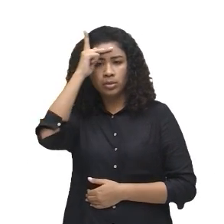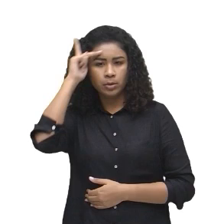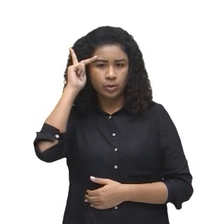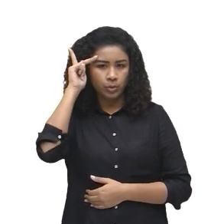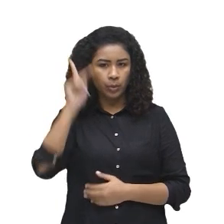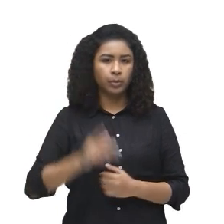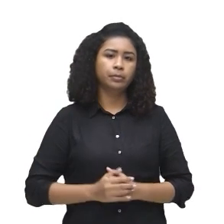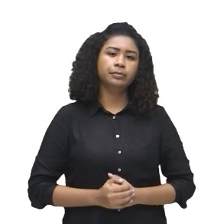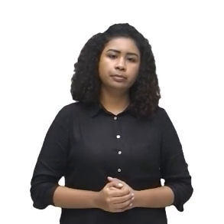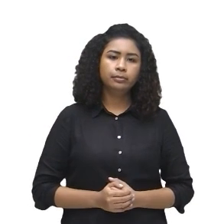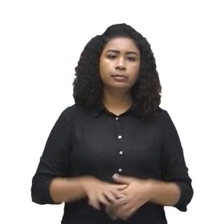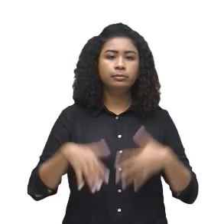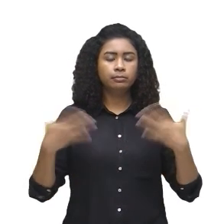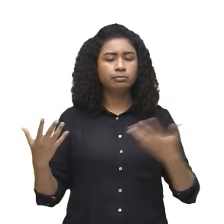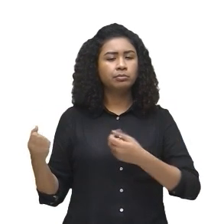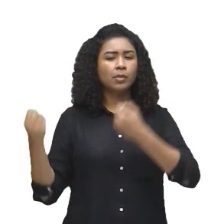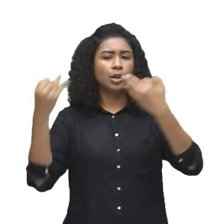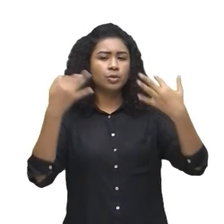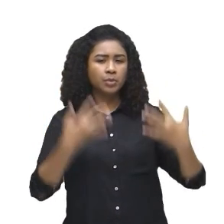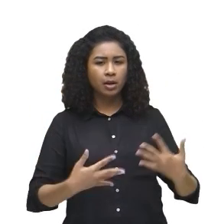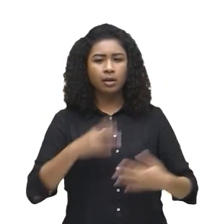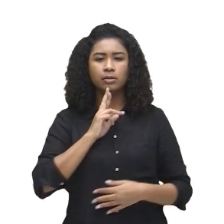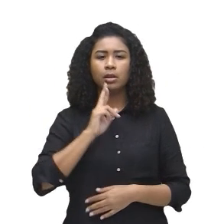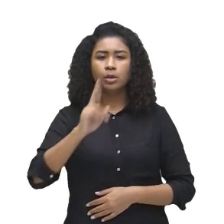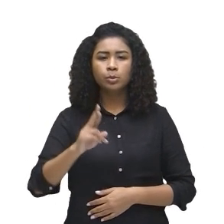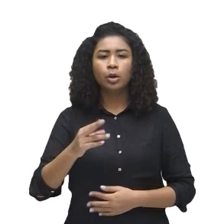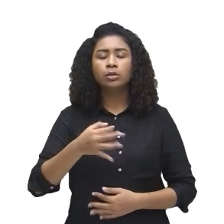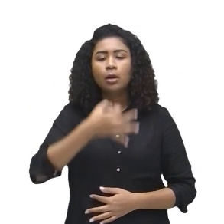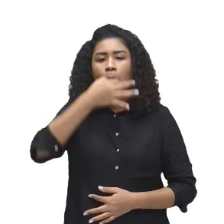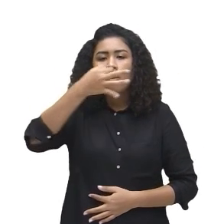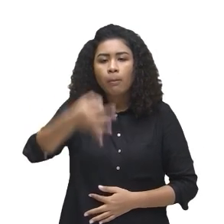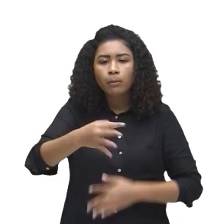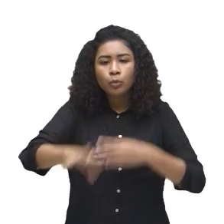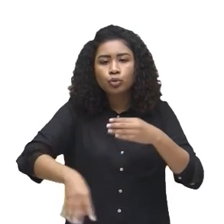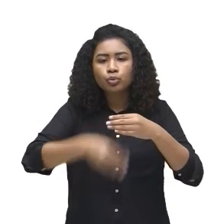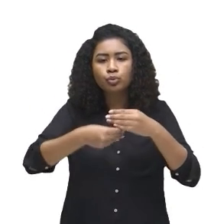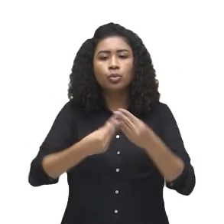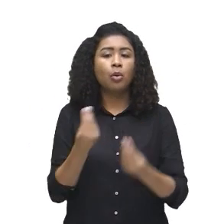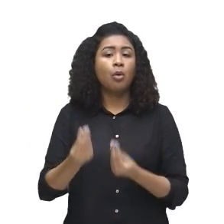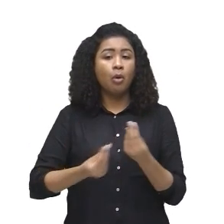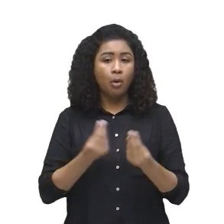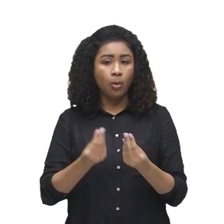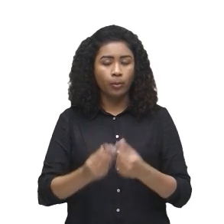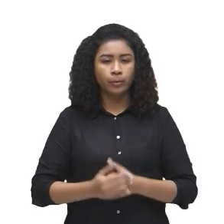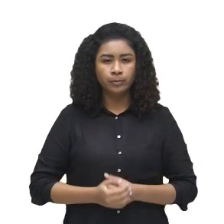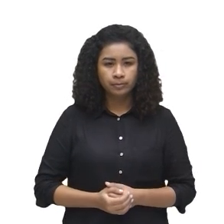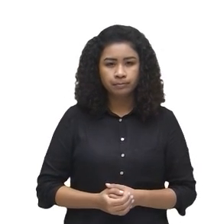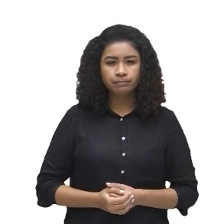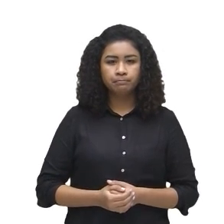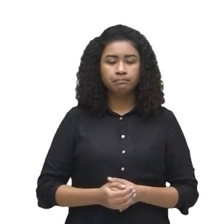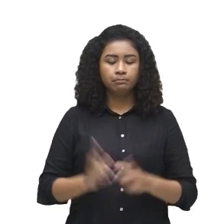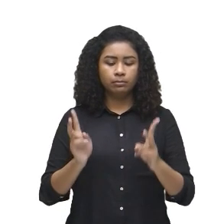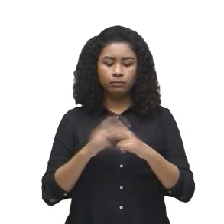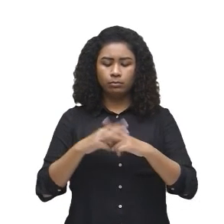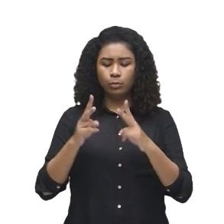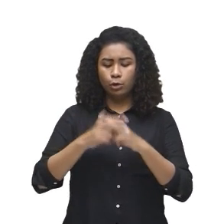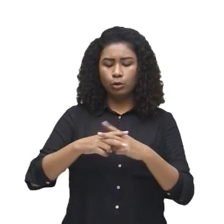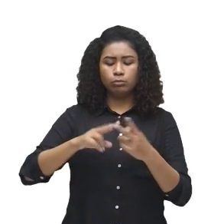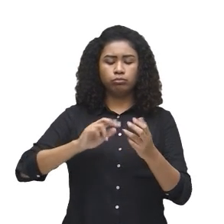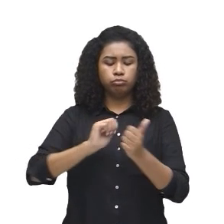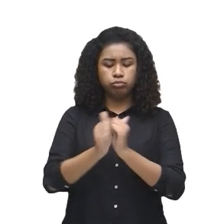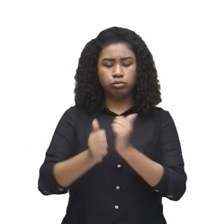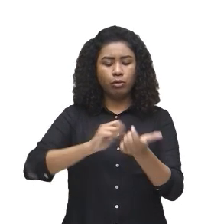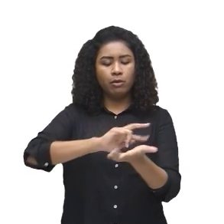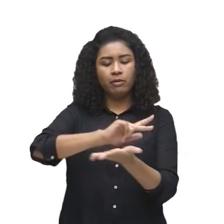gente justifica essa resposta comentando da seguinte maneira. As diversas lutas trazem benefícios comuns e trabalham